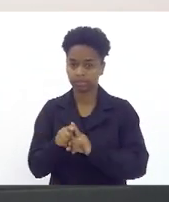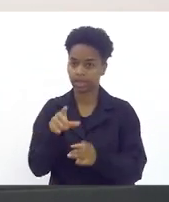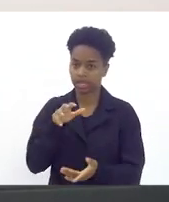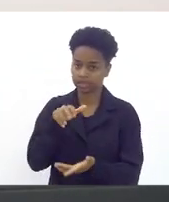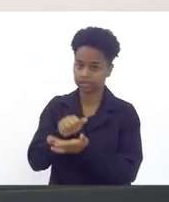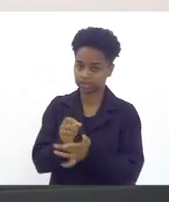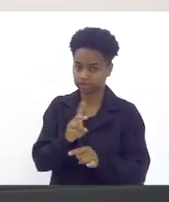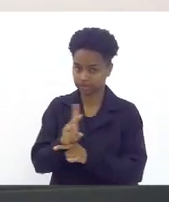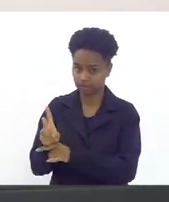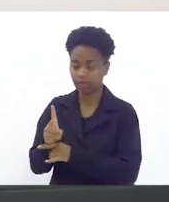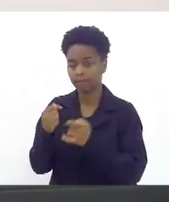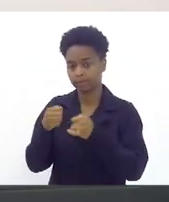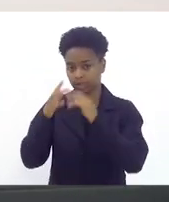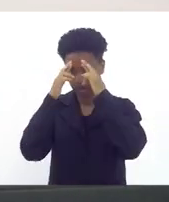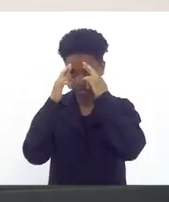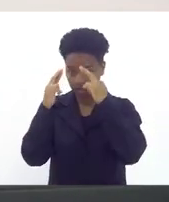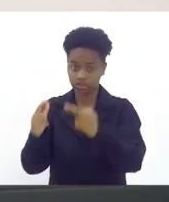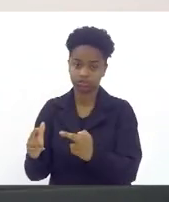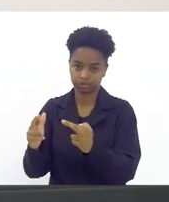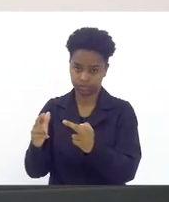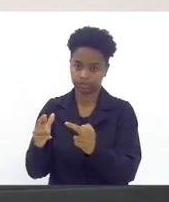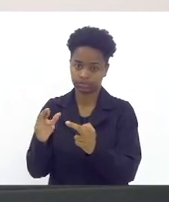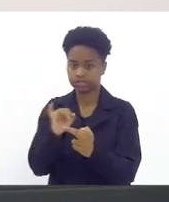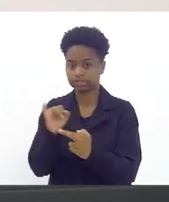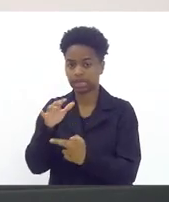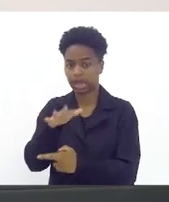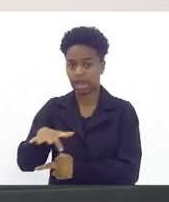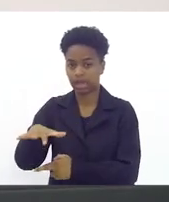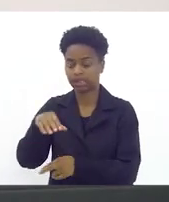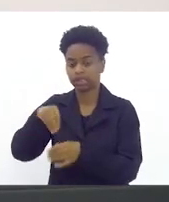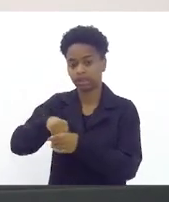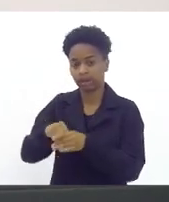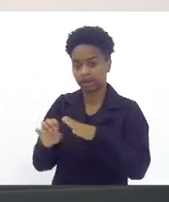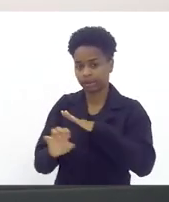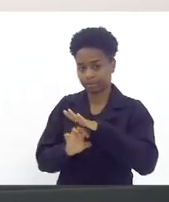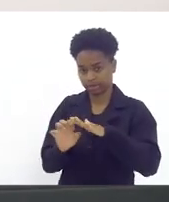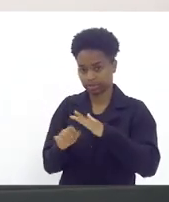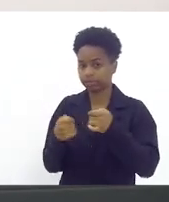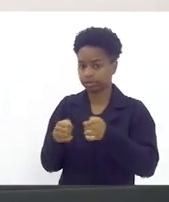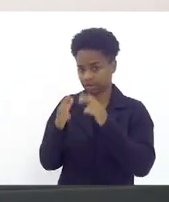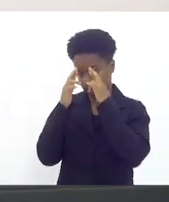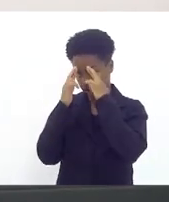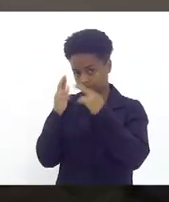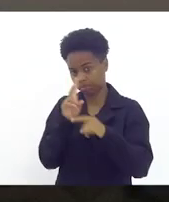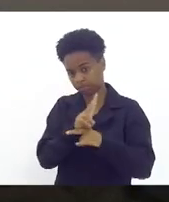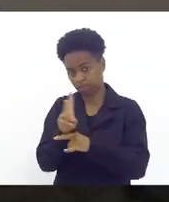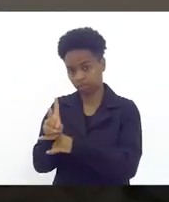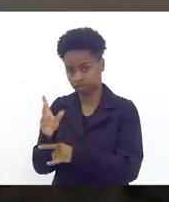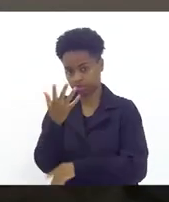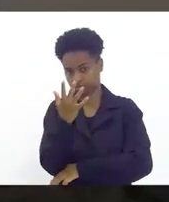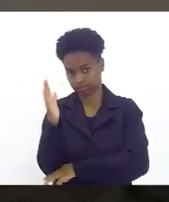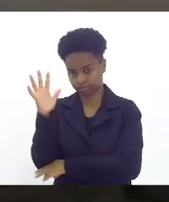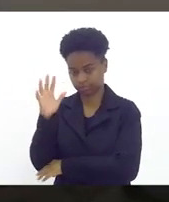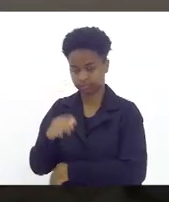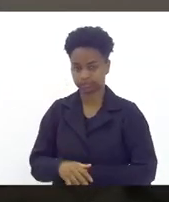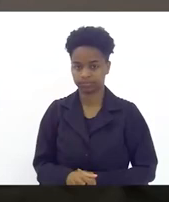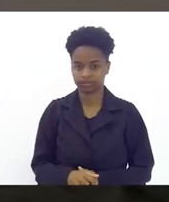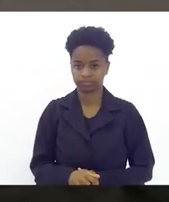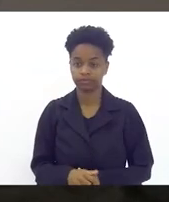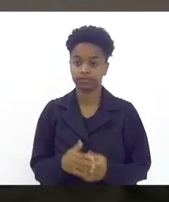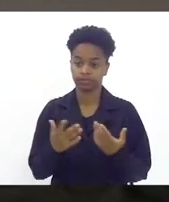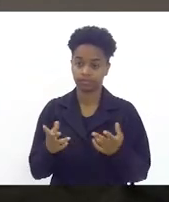respeitadas nas áreas de propriedades das empresas Então essa é uma questão